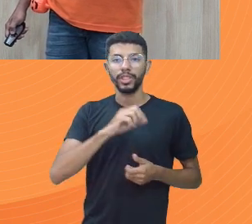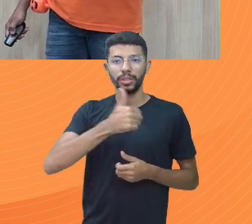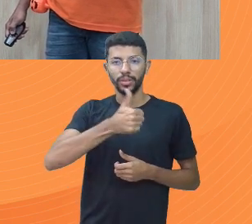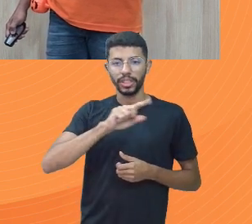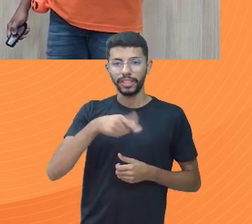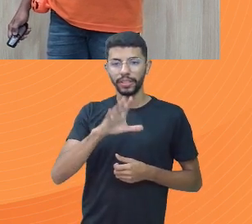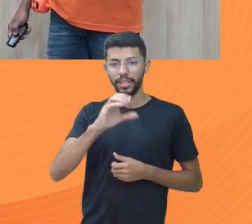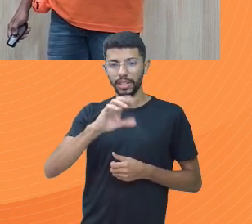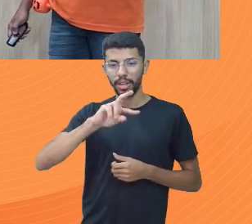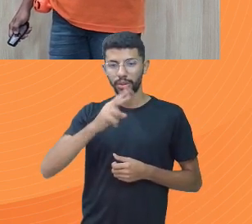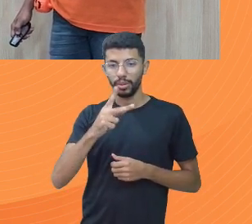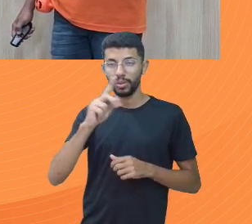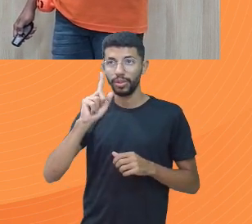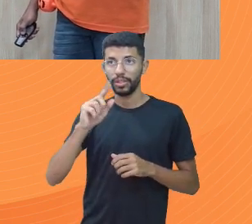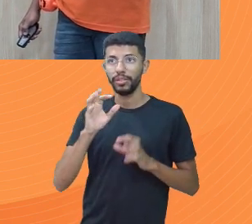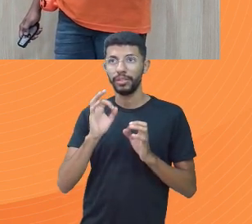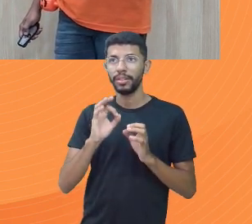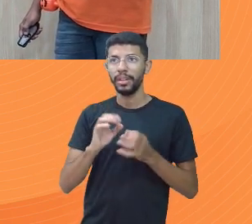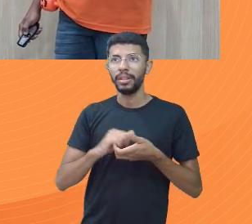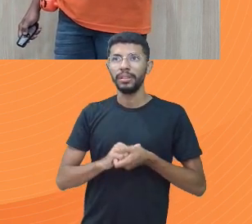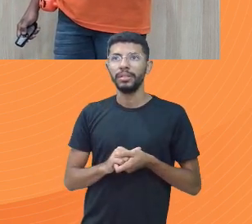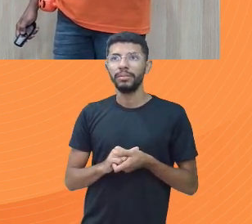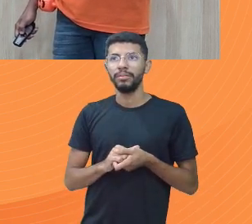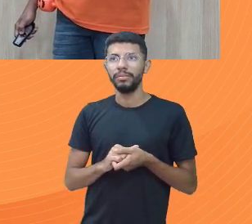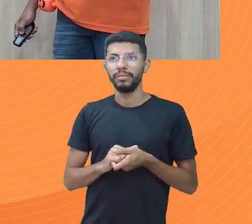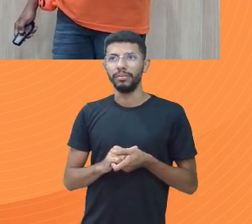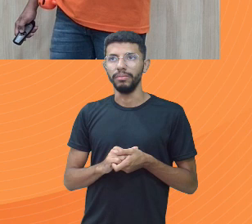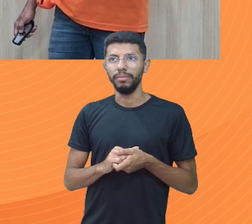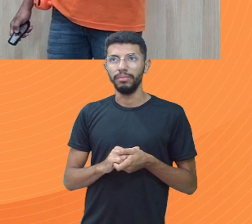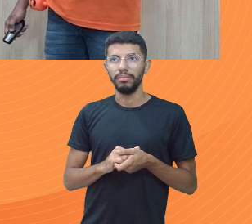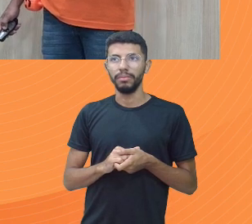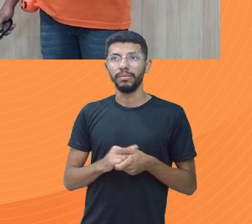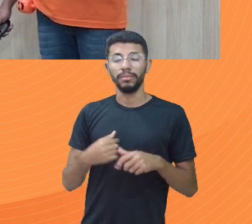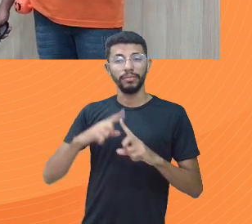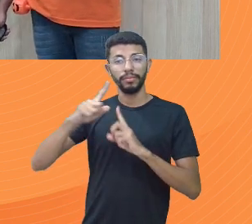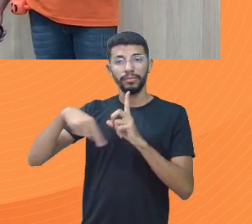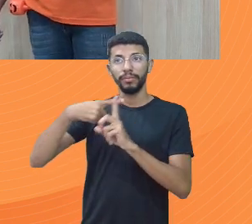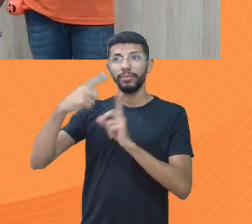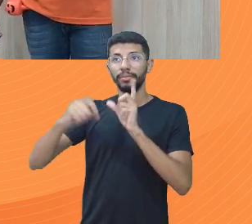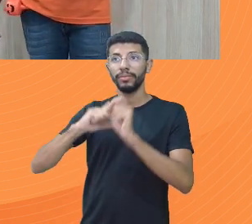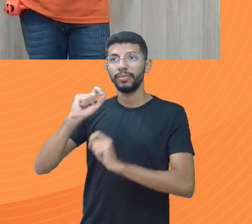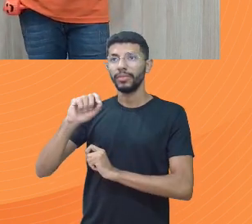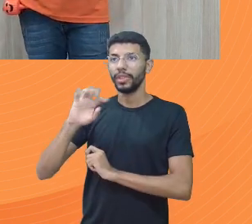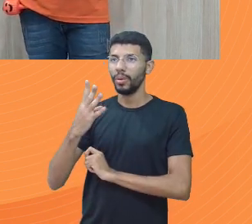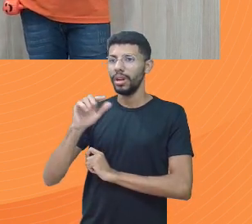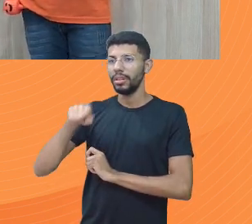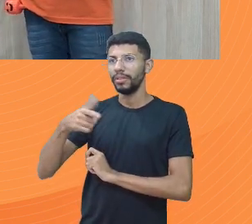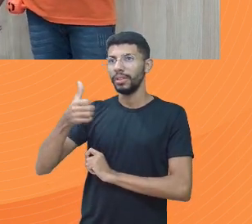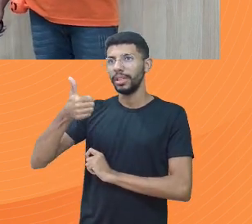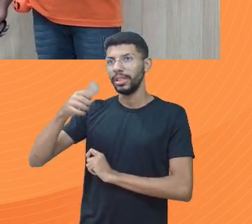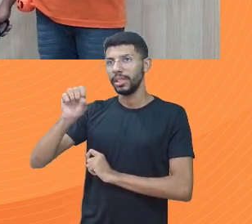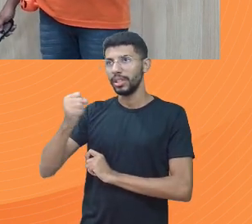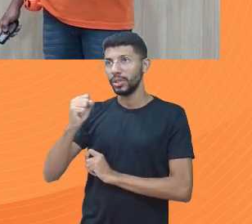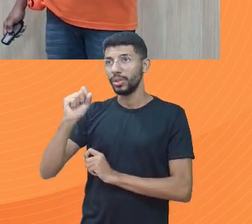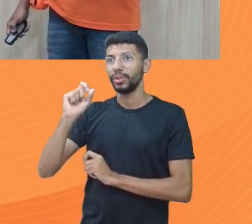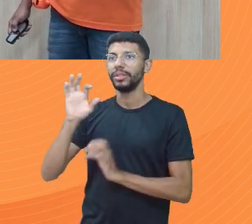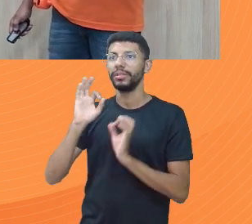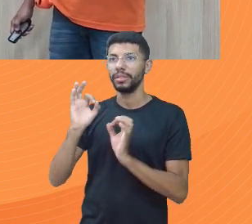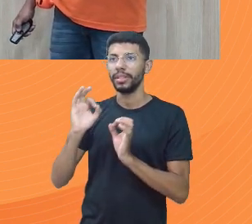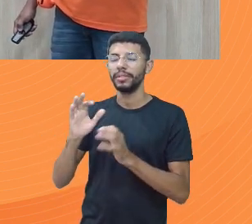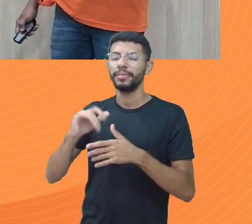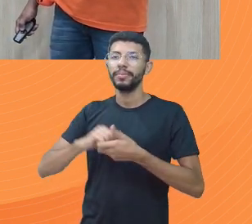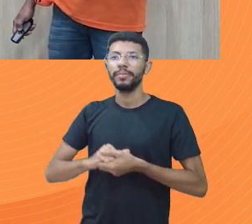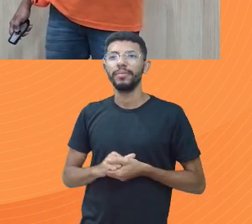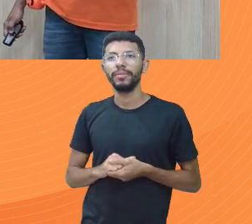11,02 como resultado do 3,8 vezes 2,9 e 4,18 como resultado do